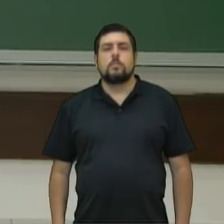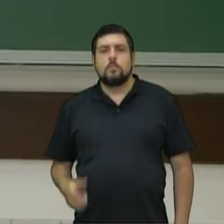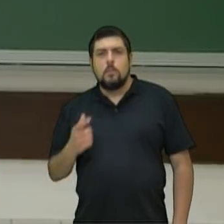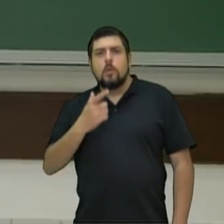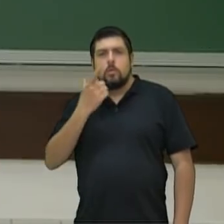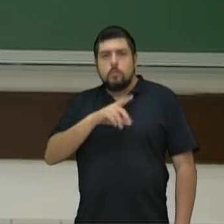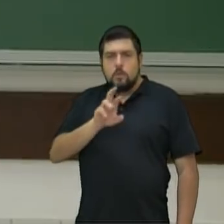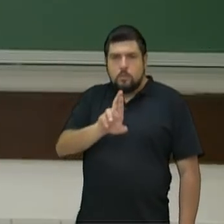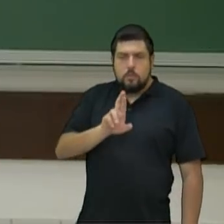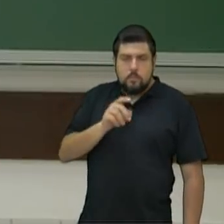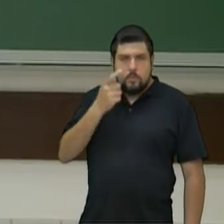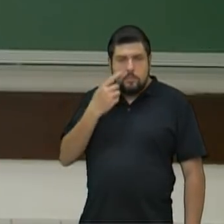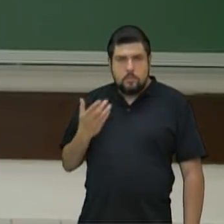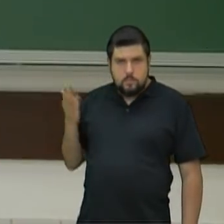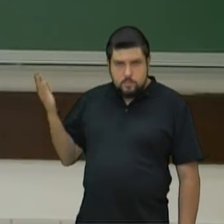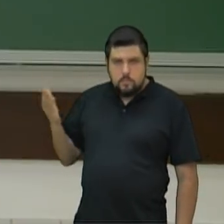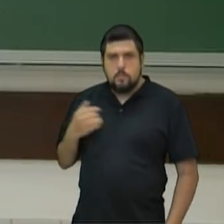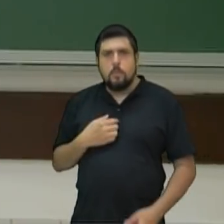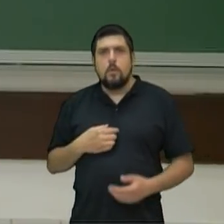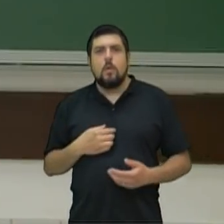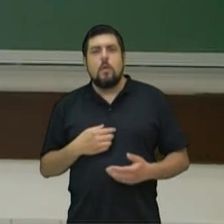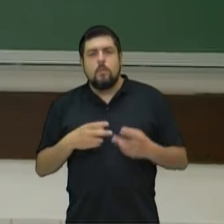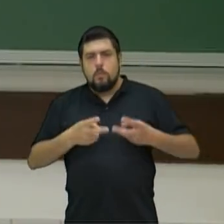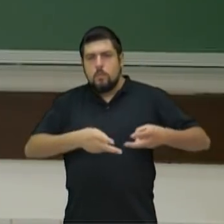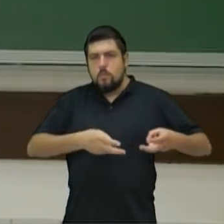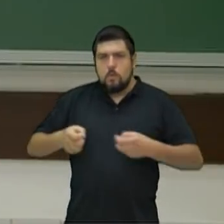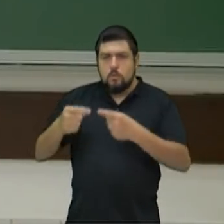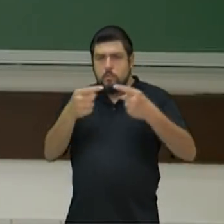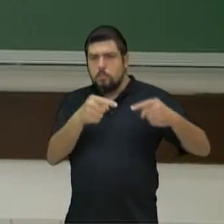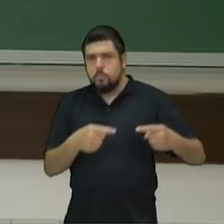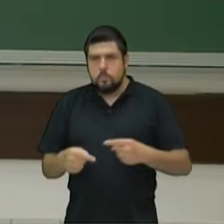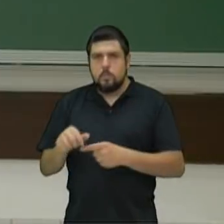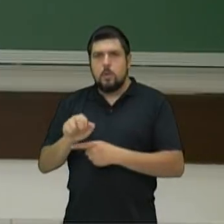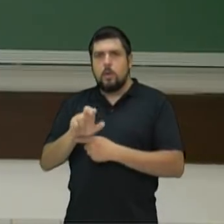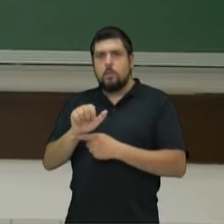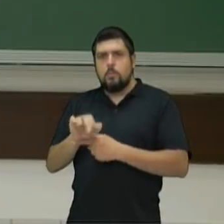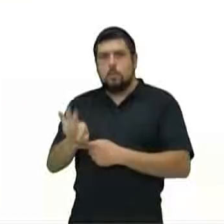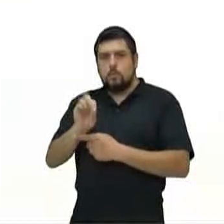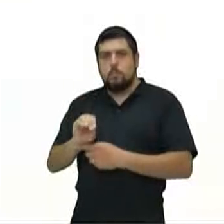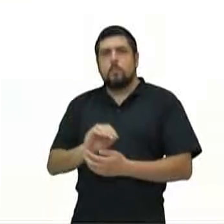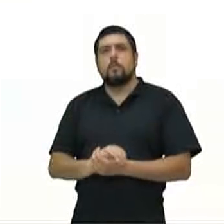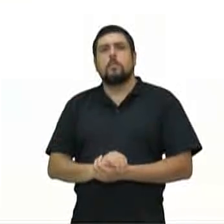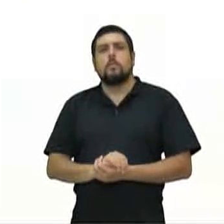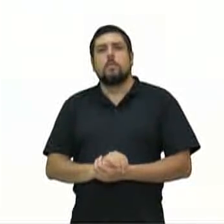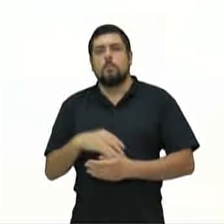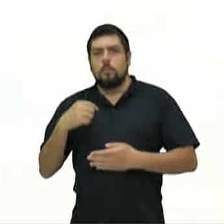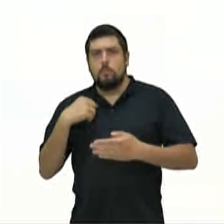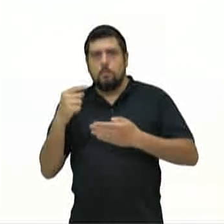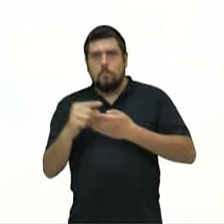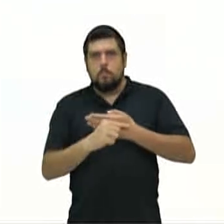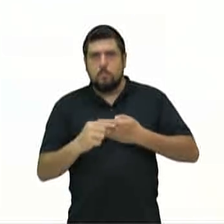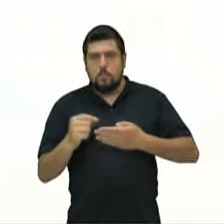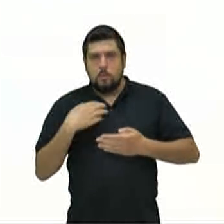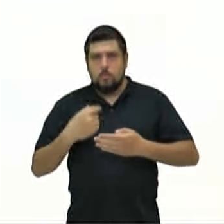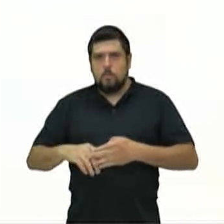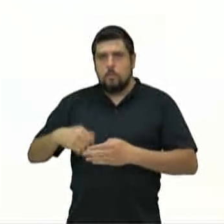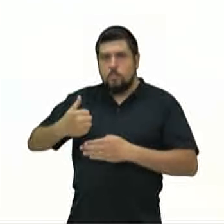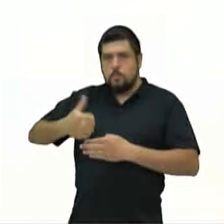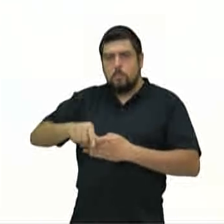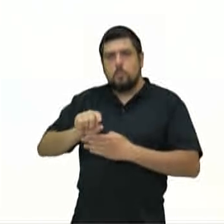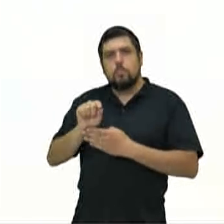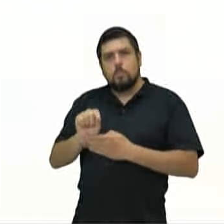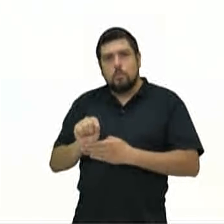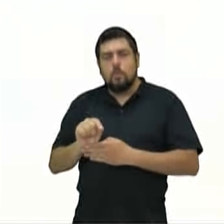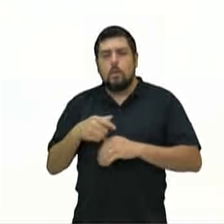Conseguiram, meus amigos? Vamos lá. Então, identifique os argumentos expostos pelo autor aqui. O autor, primeiramente, apresenta a